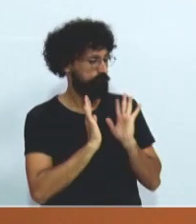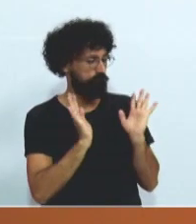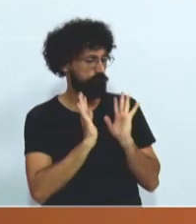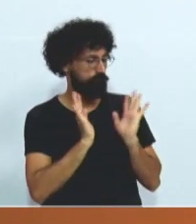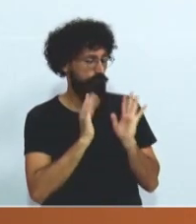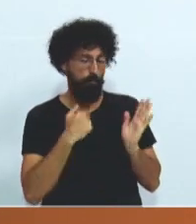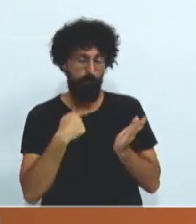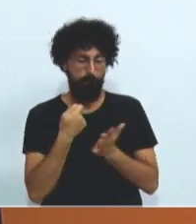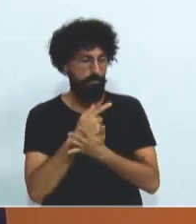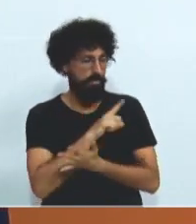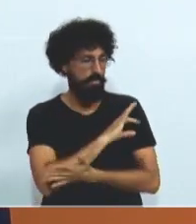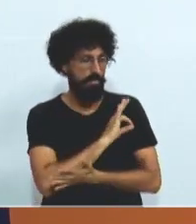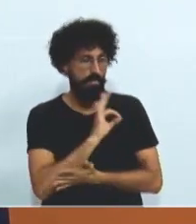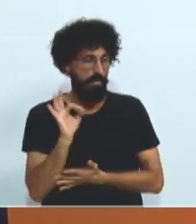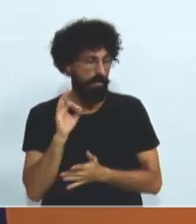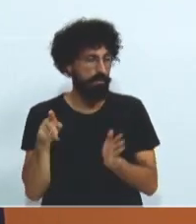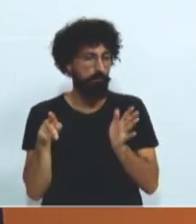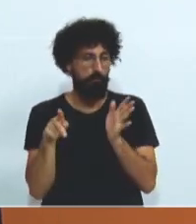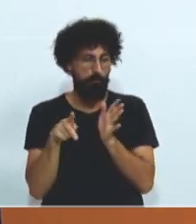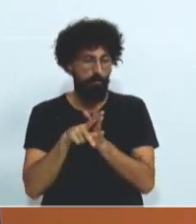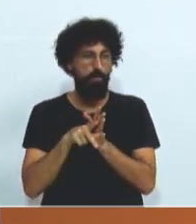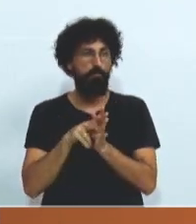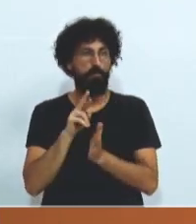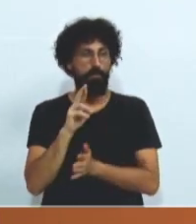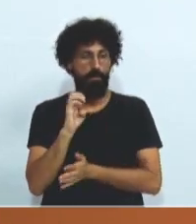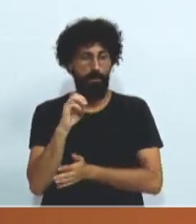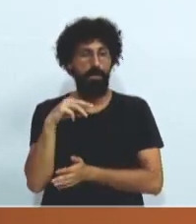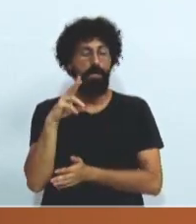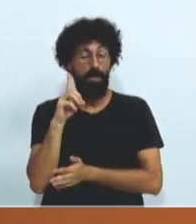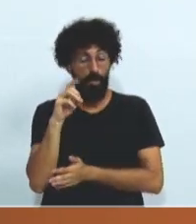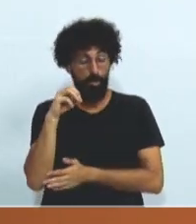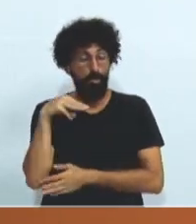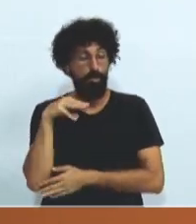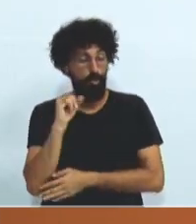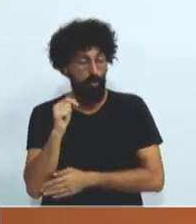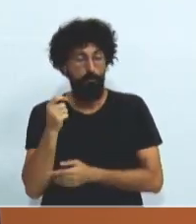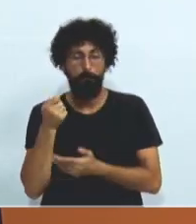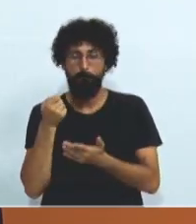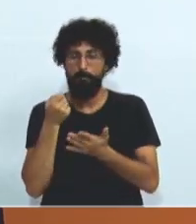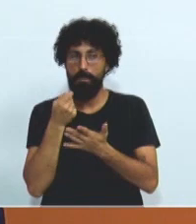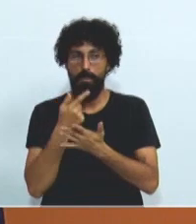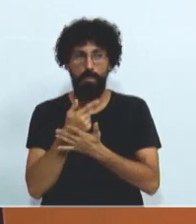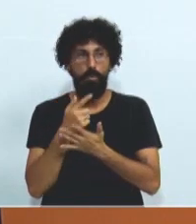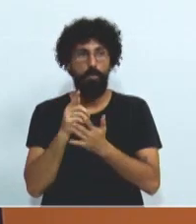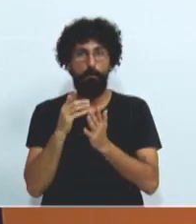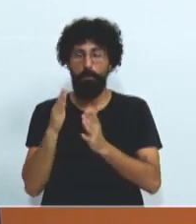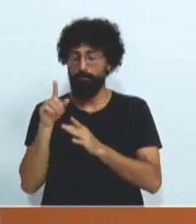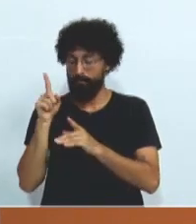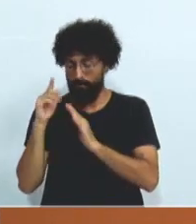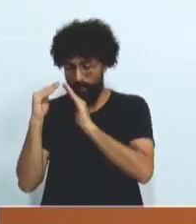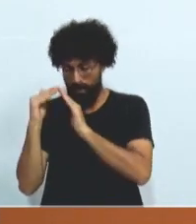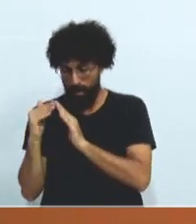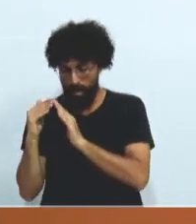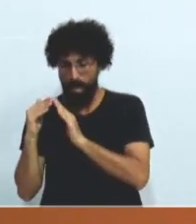Todo o processo ele foi arcado pelo próprio Redome, desde o transporte da minha casa até o